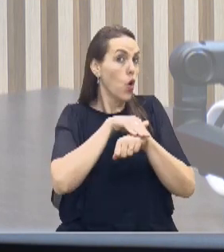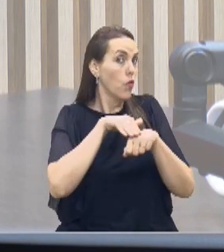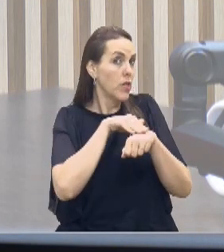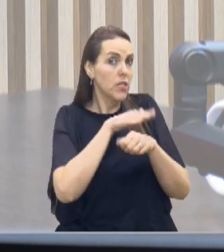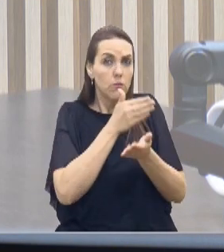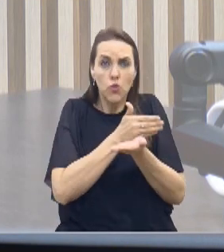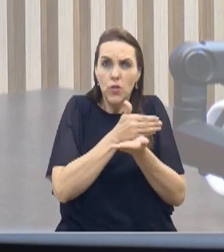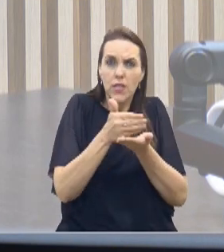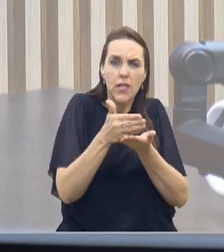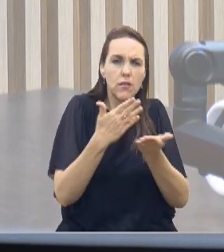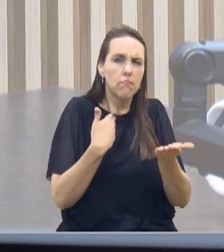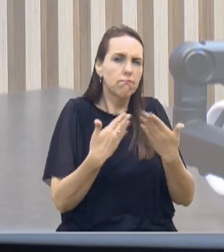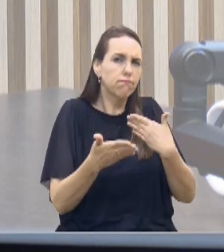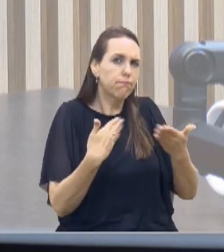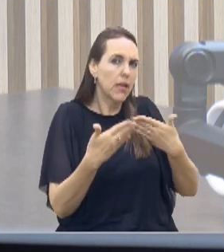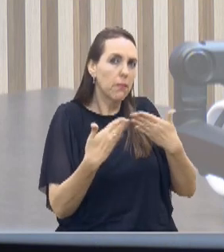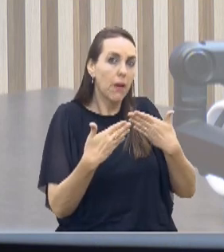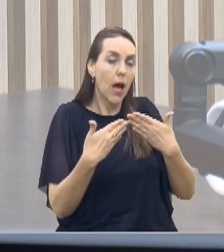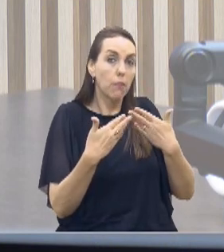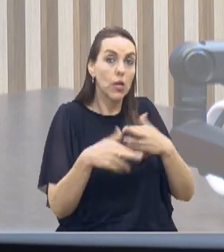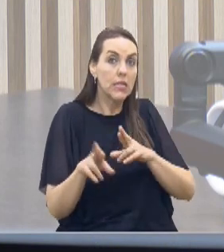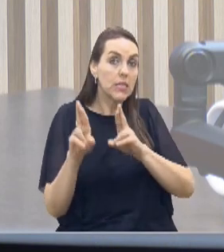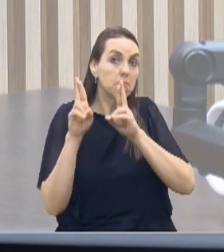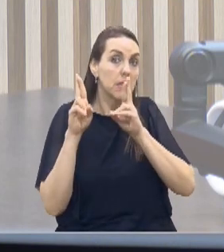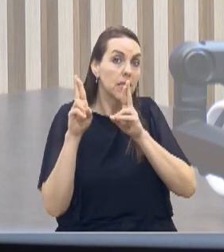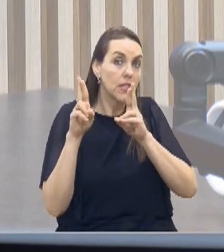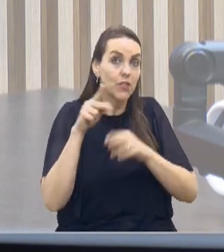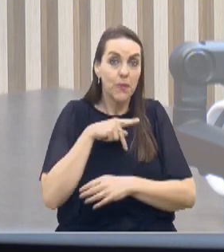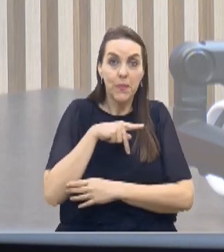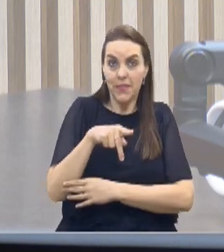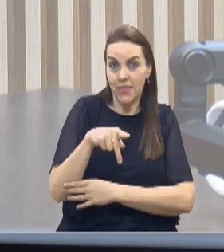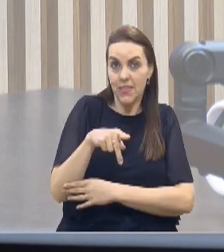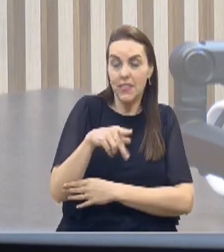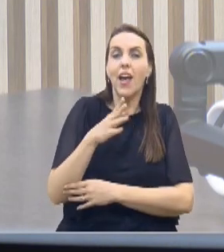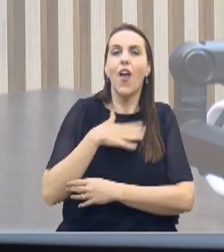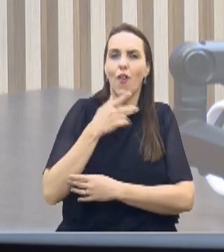participação, primeiro bate-papo sobre expectativas de presidência, eu falei muito